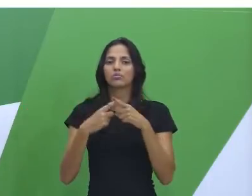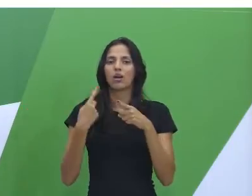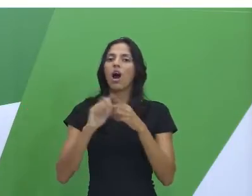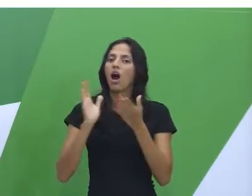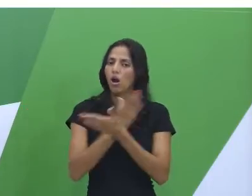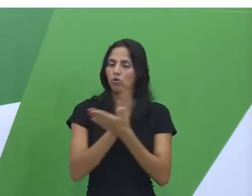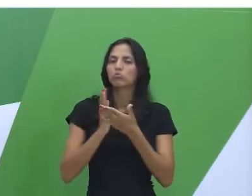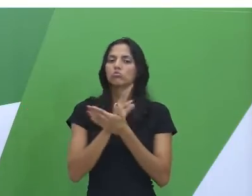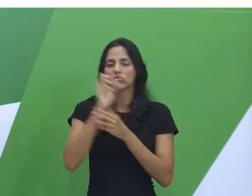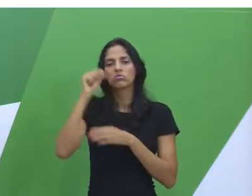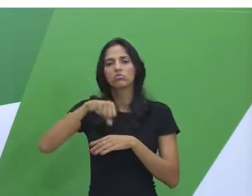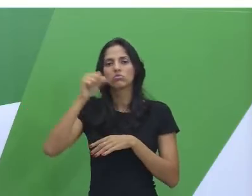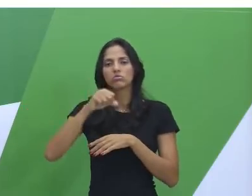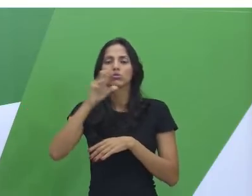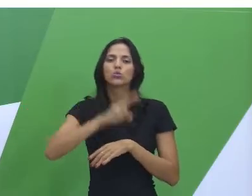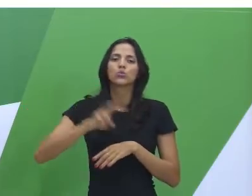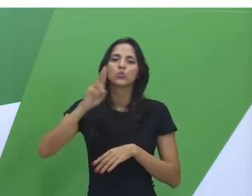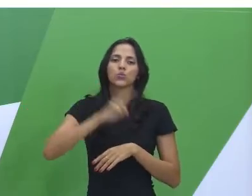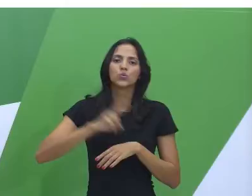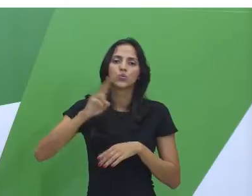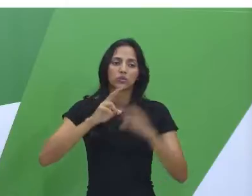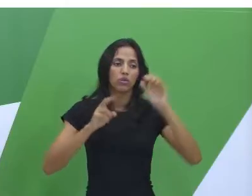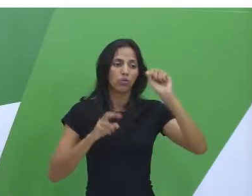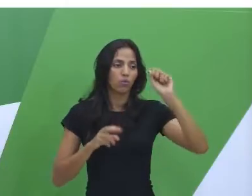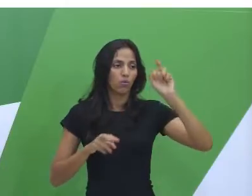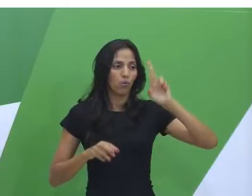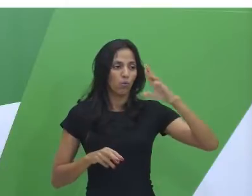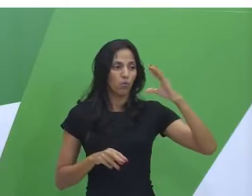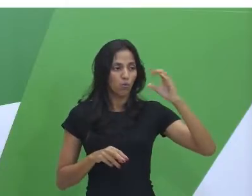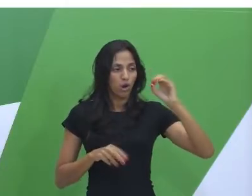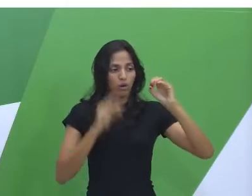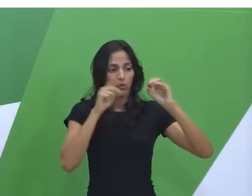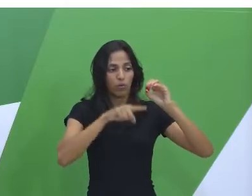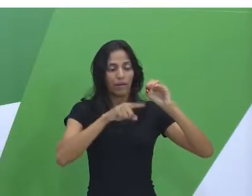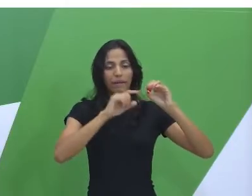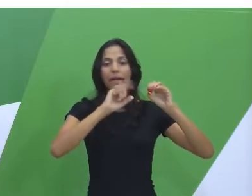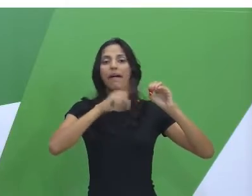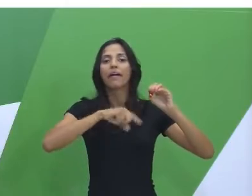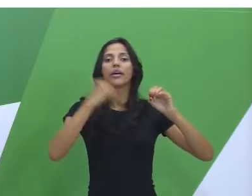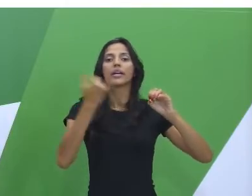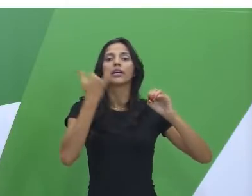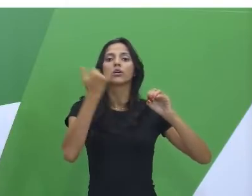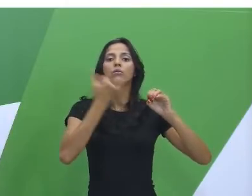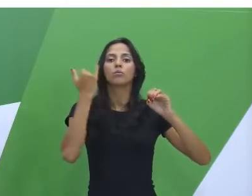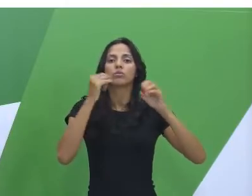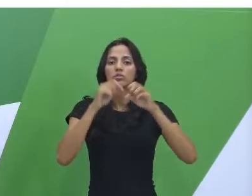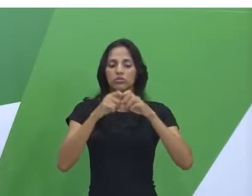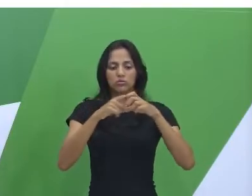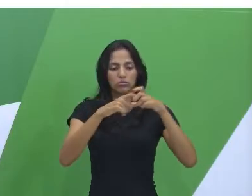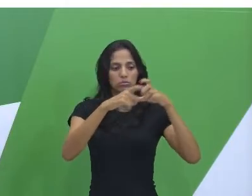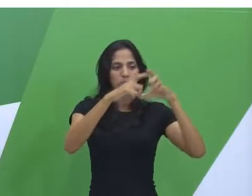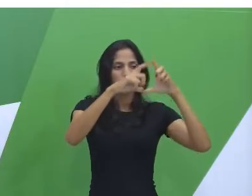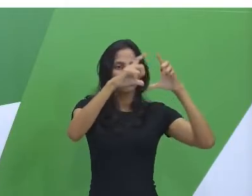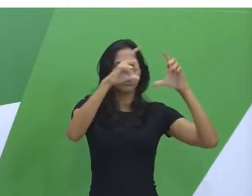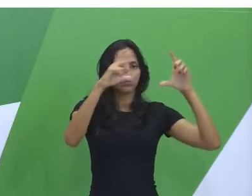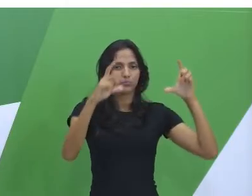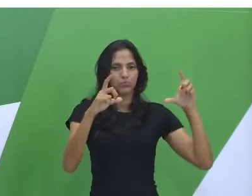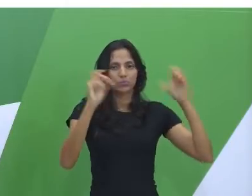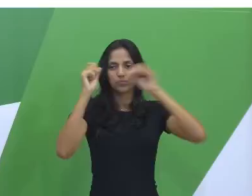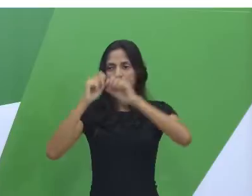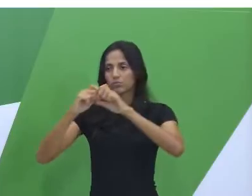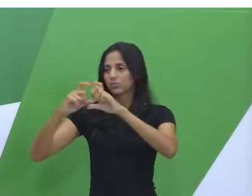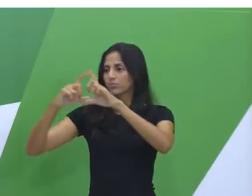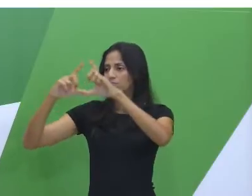algumas situações, outras não. Para nós, o que realmente nos interessa são as aberturas. E a